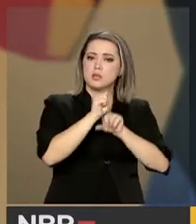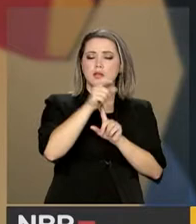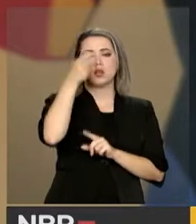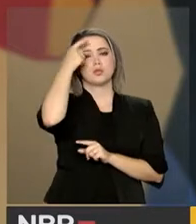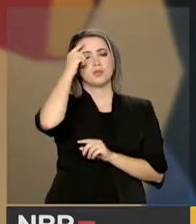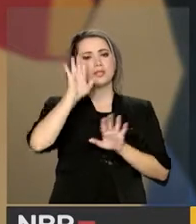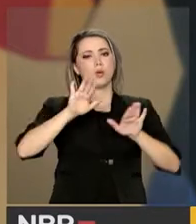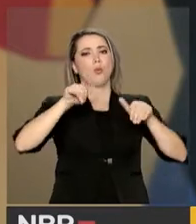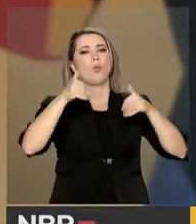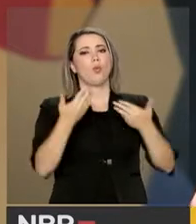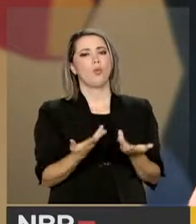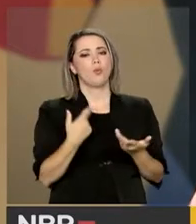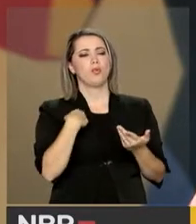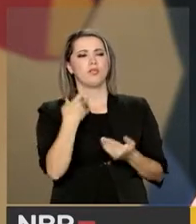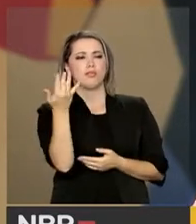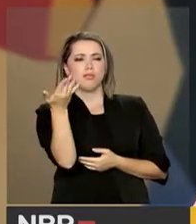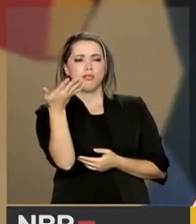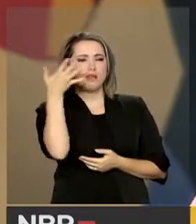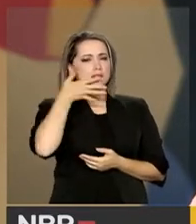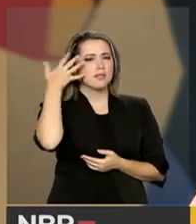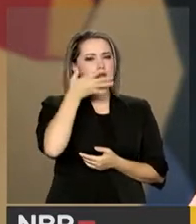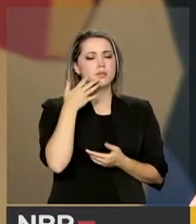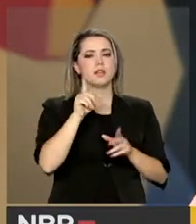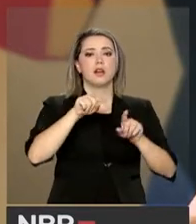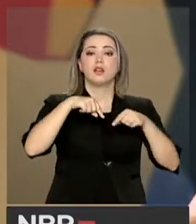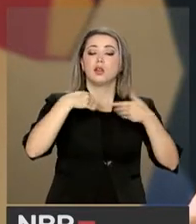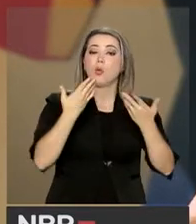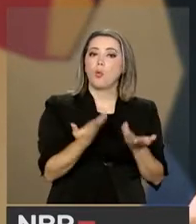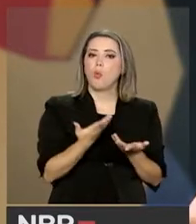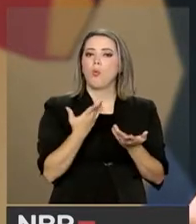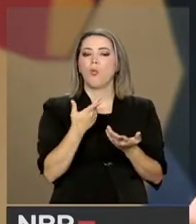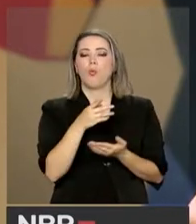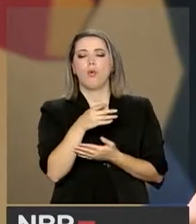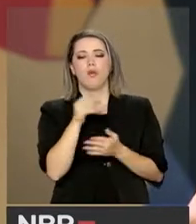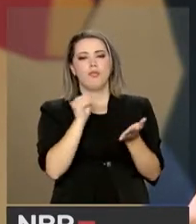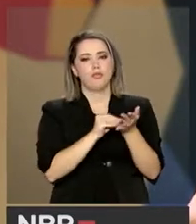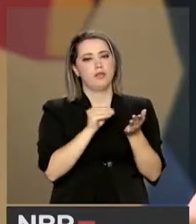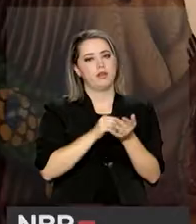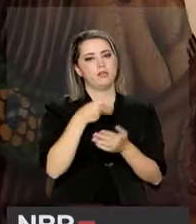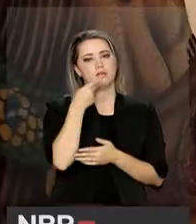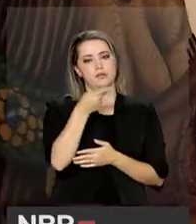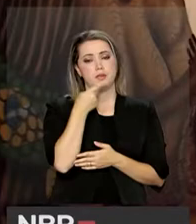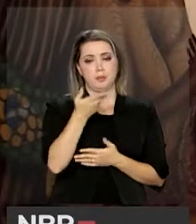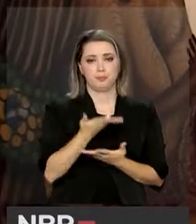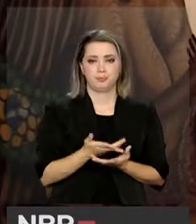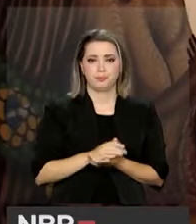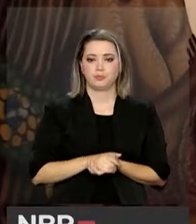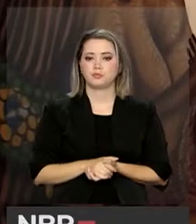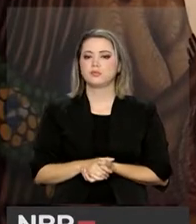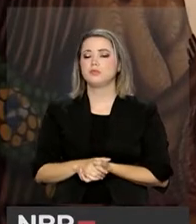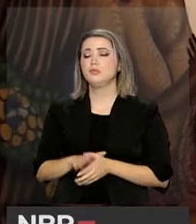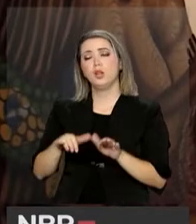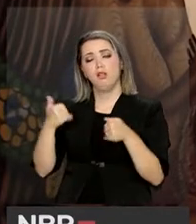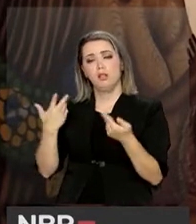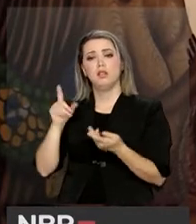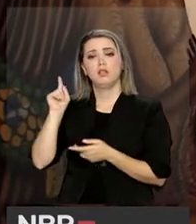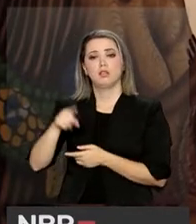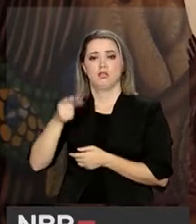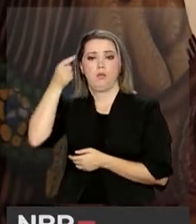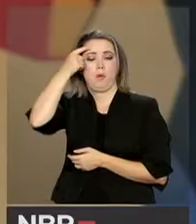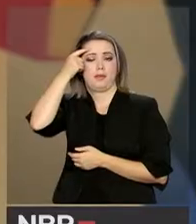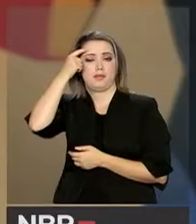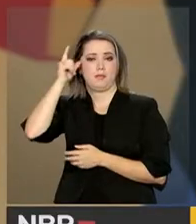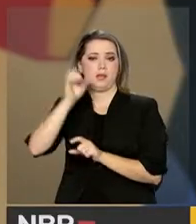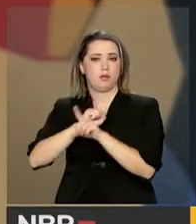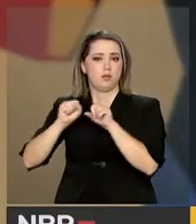a narrativa que está sendo contada e qual é a narrativa que está sendo silenciada dentro da nossa sociedade. Então, é gerar uma reflexão, né, na